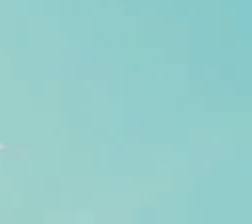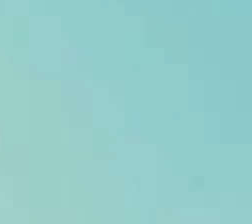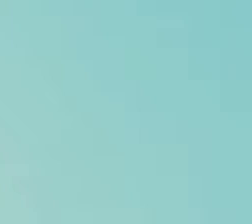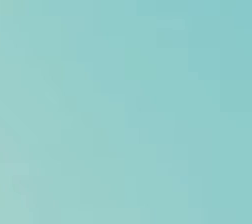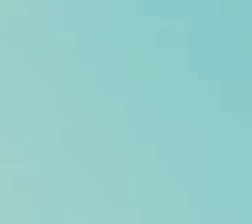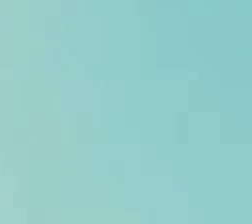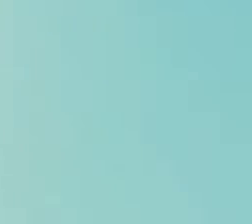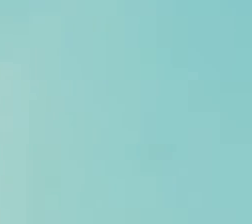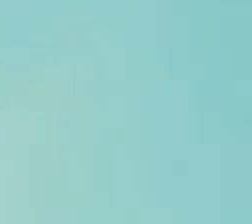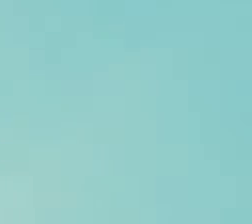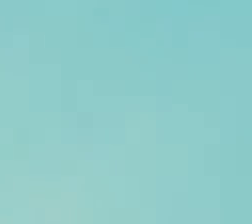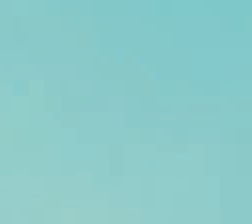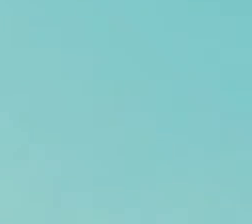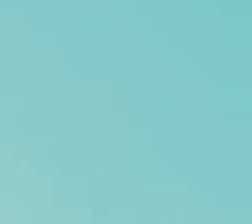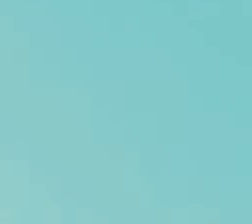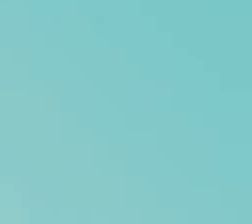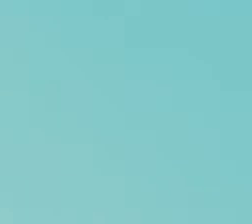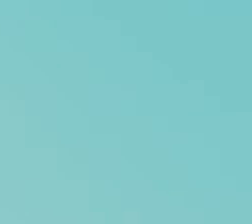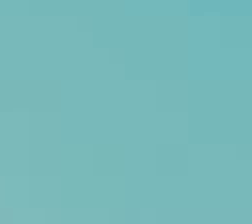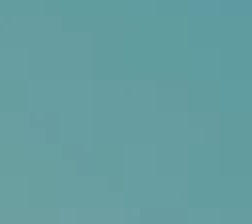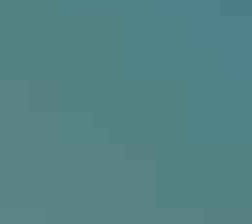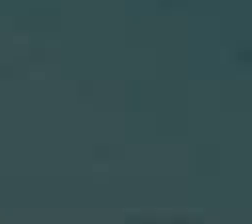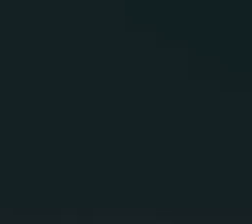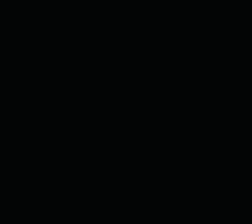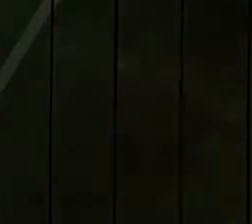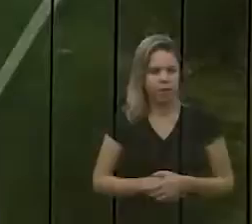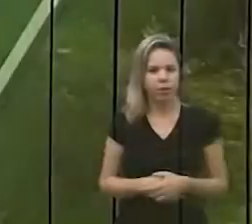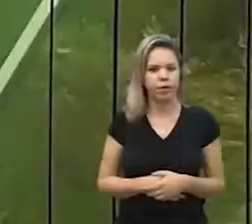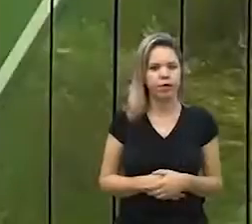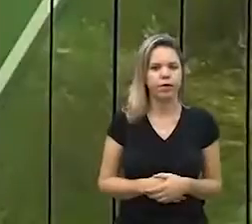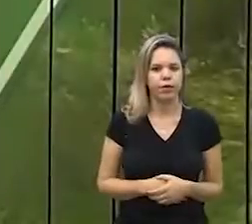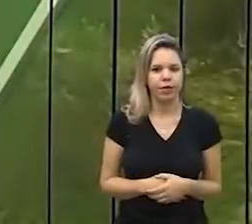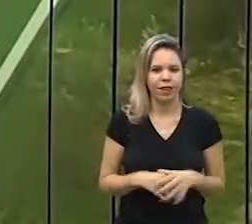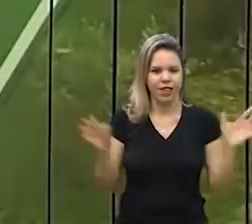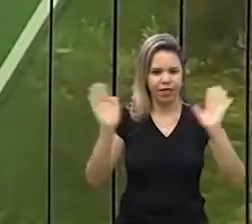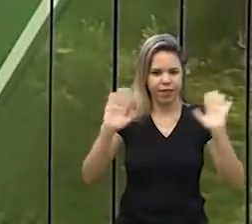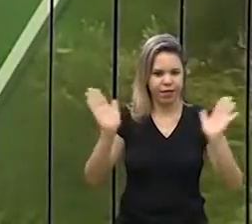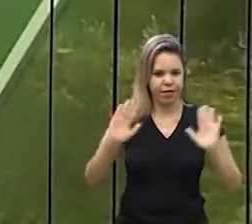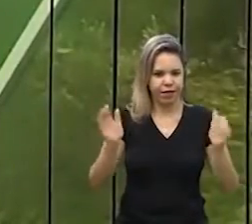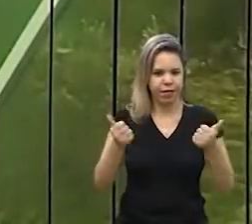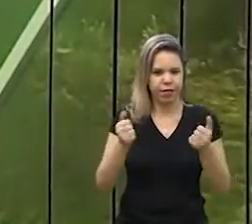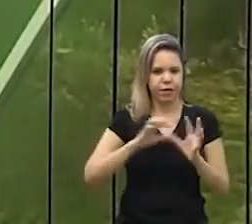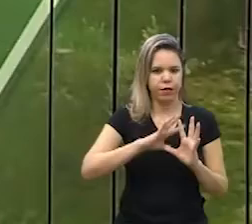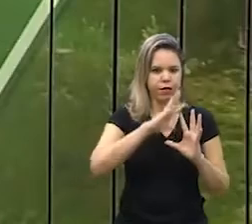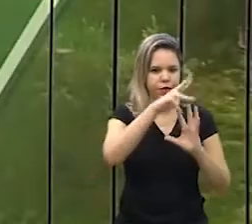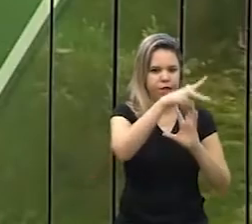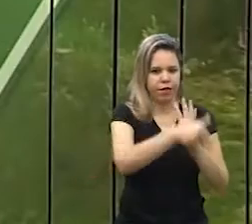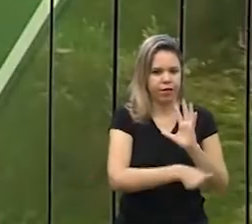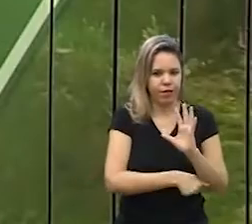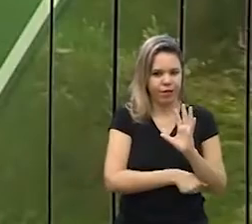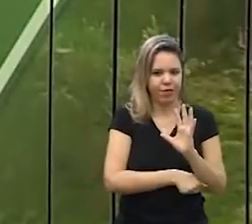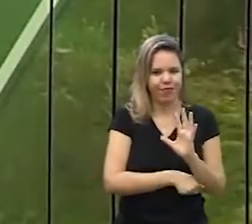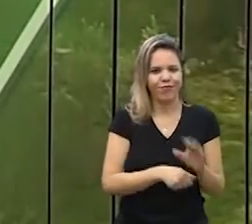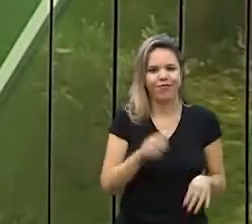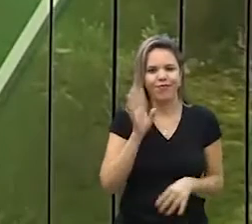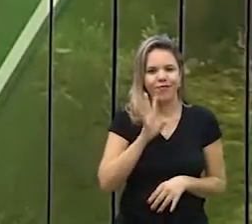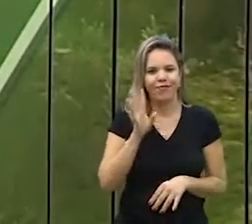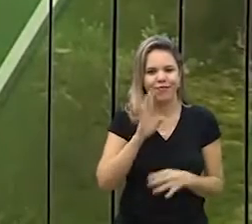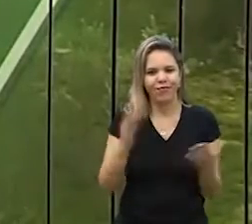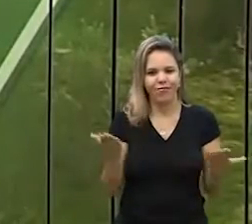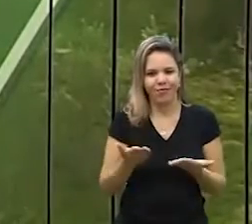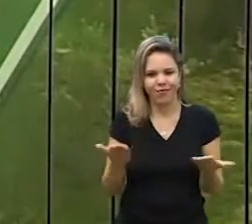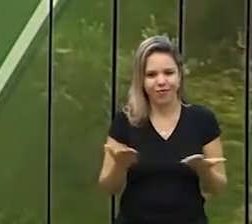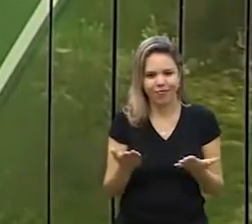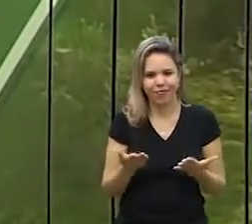Olá, Giro Ambiental está muito